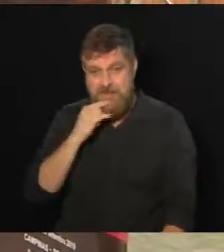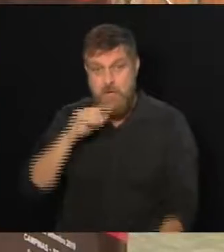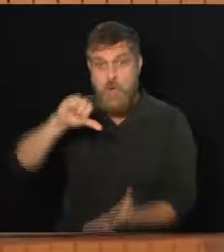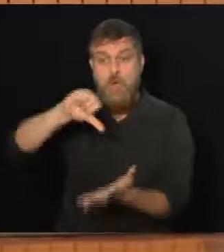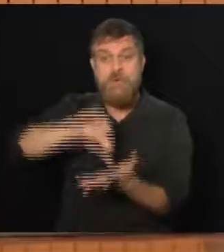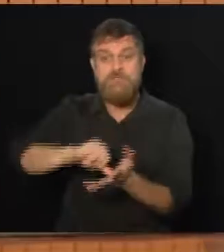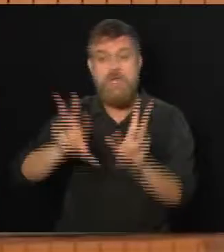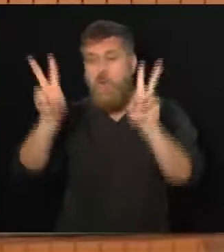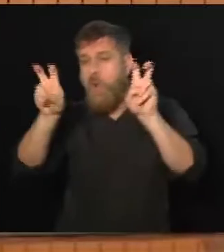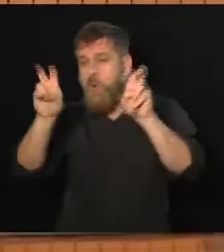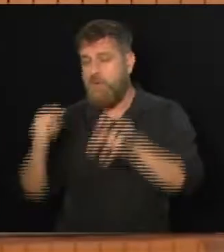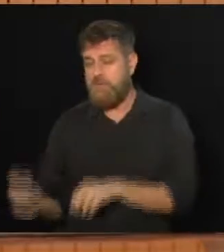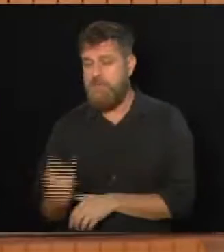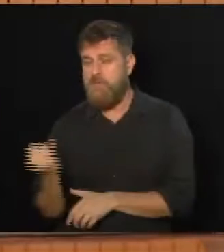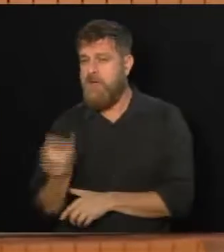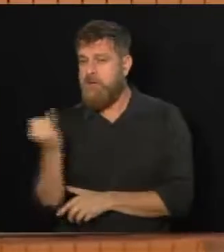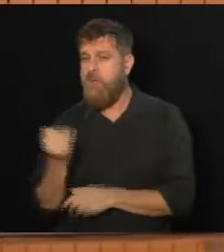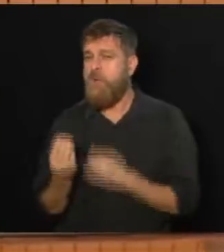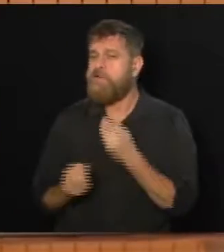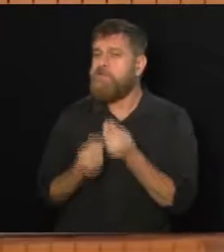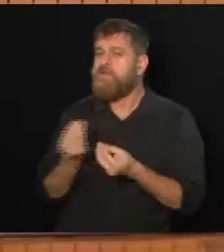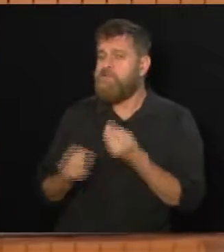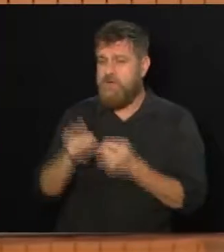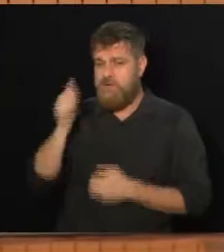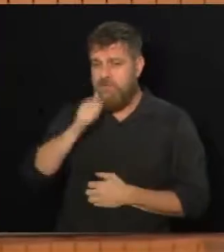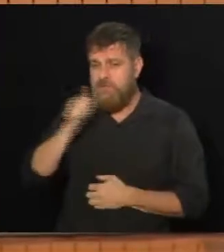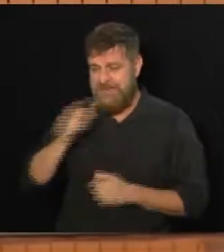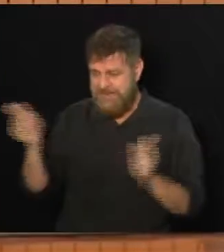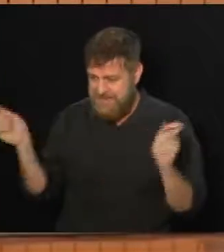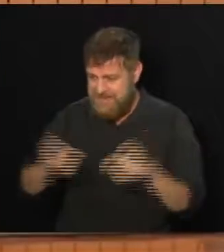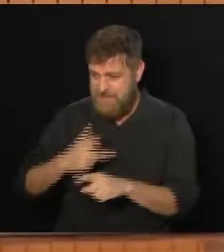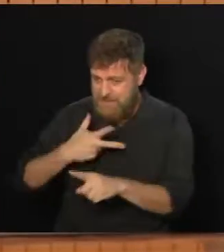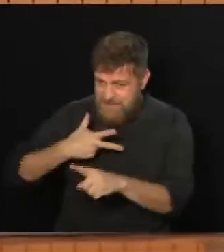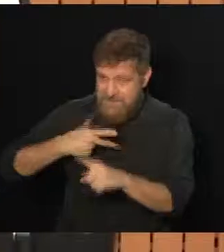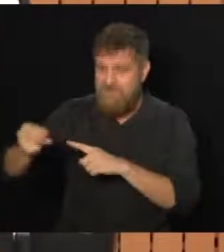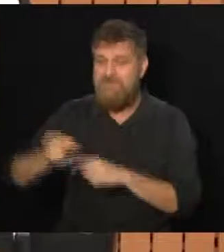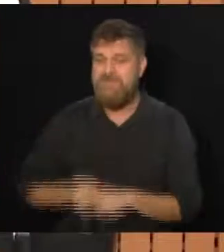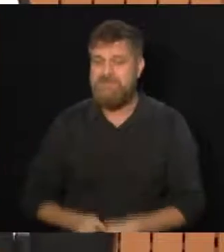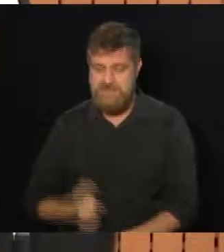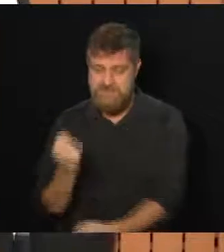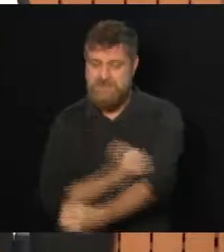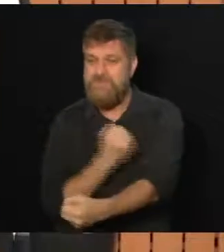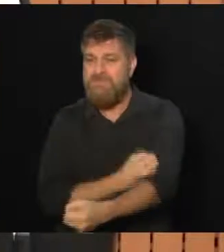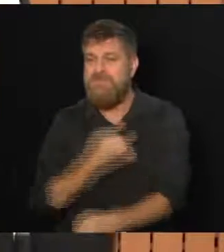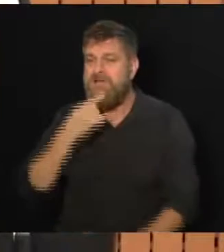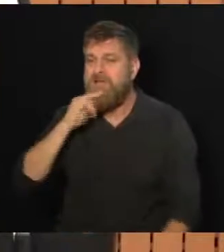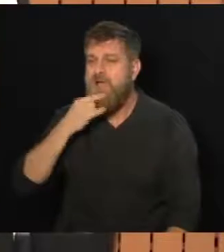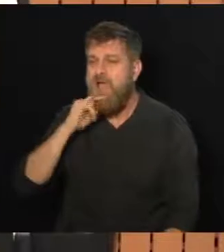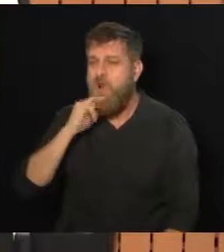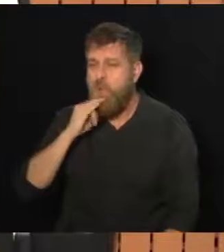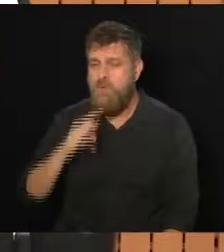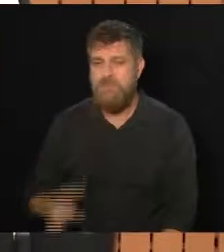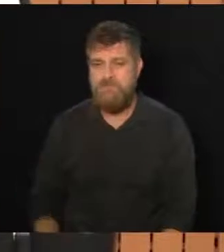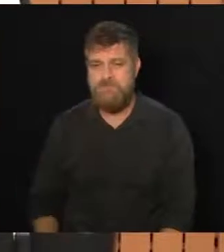assunto importante: como as mulheres podem superar o alcoolismo? Acho que o tema que vai